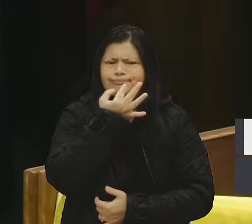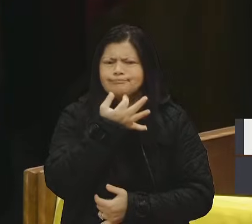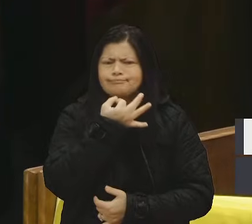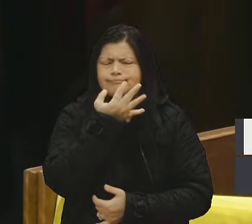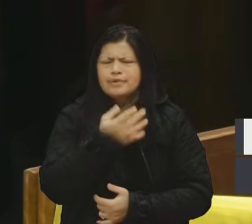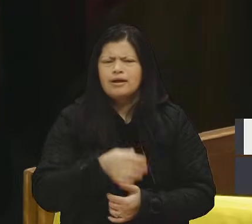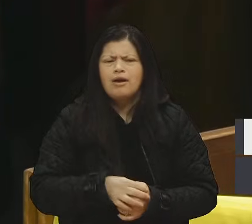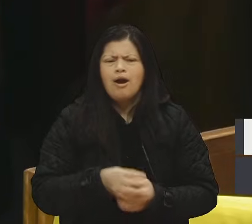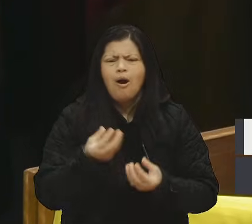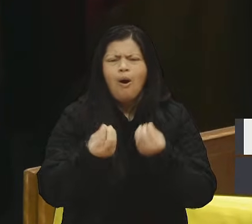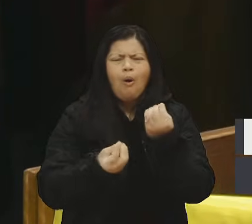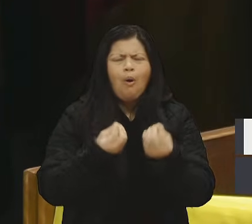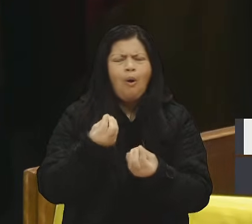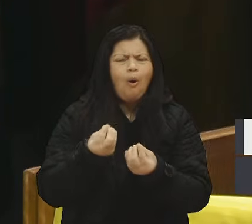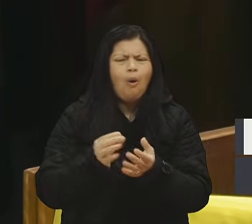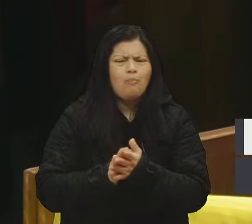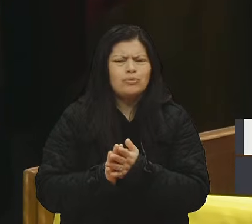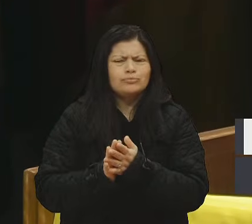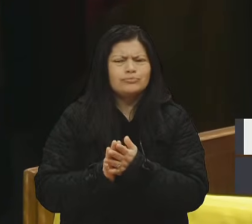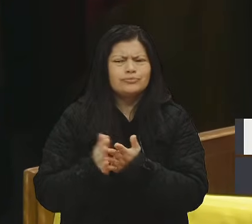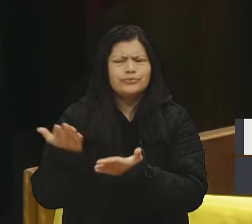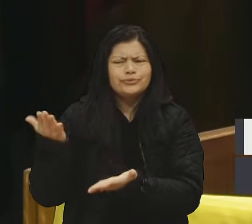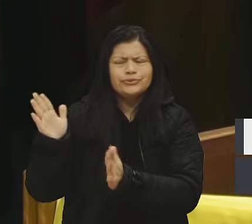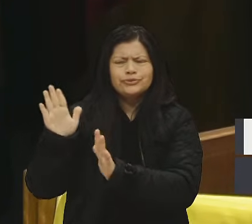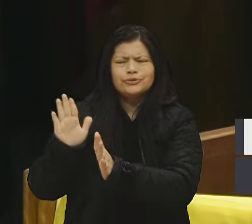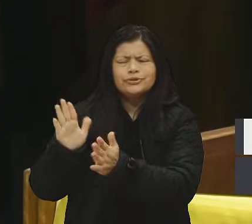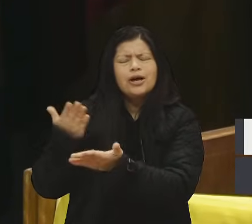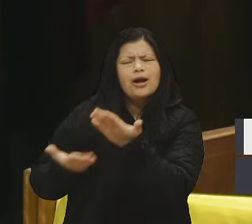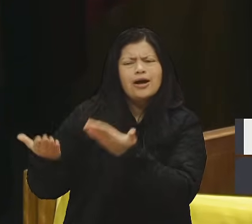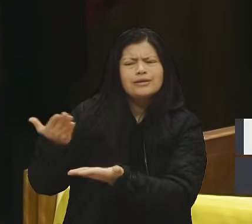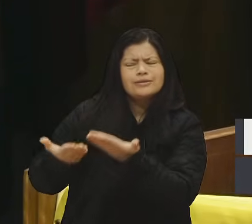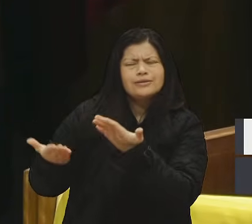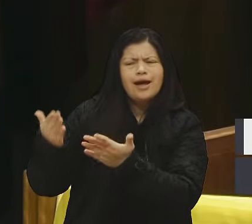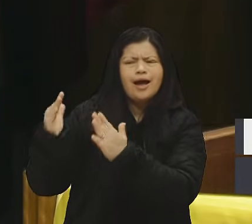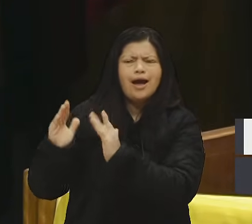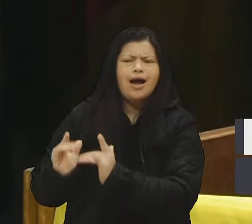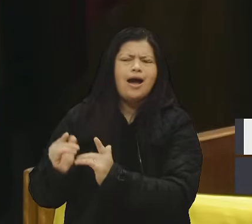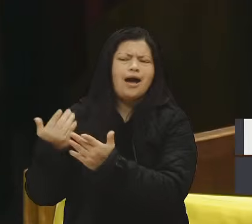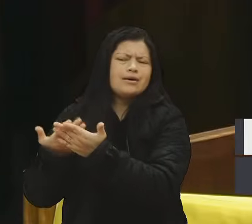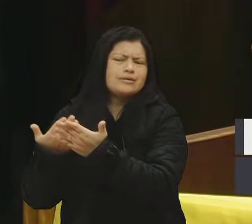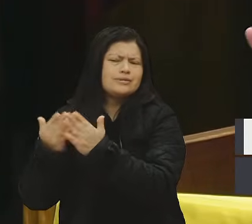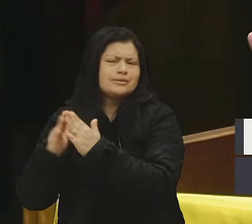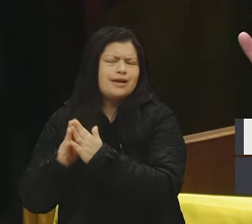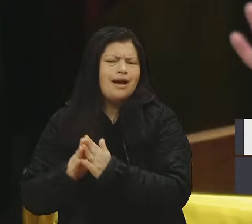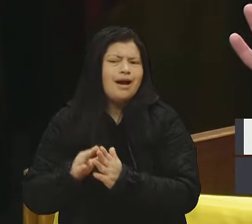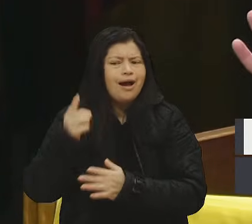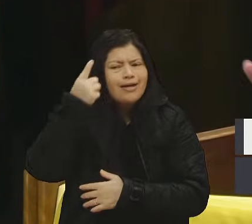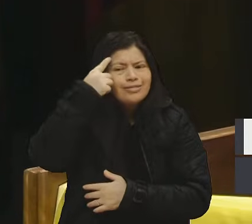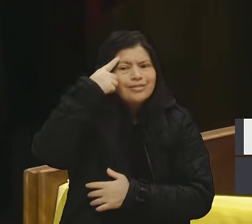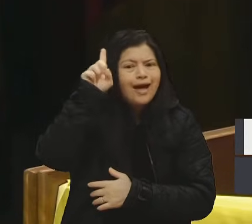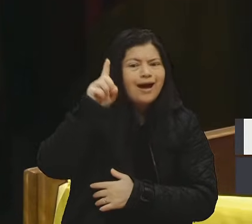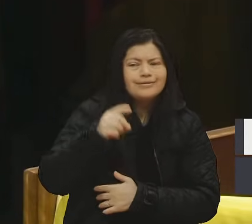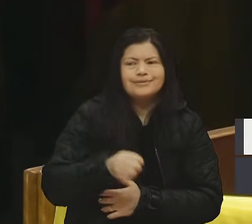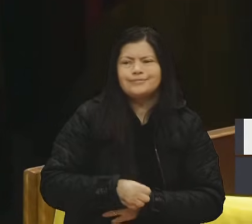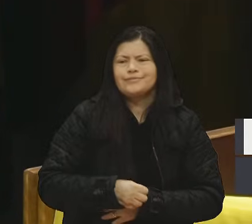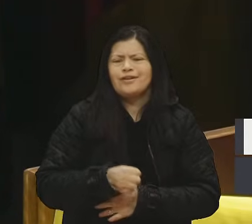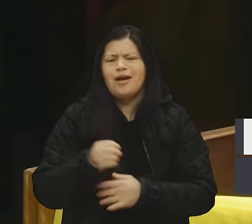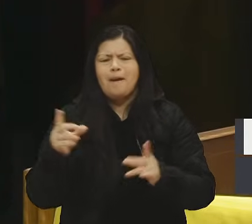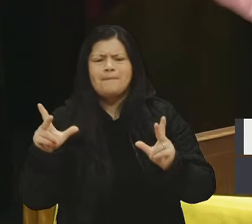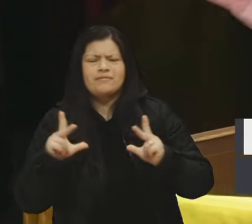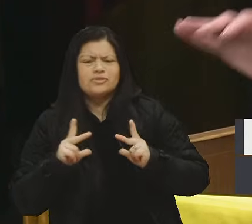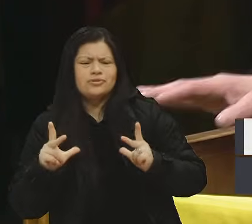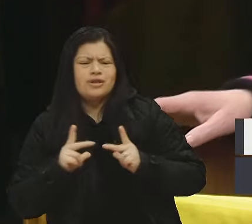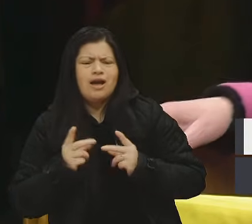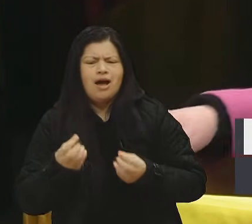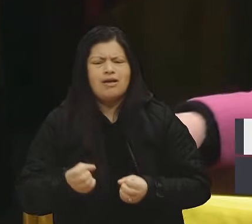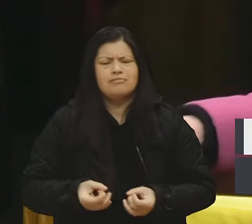querem tratar as escolas ou o serviço público e vem aquelas ideias mirabolantes. Vamos privatizar, vamos